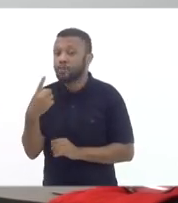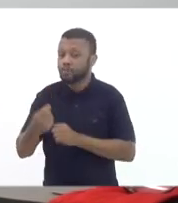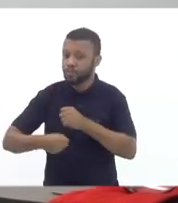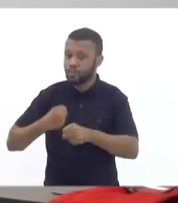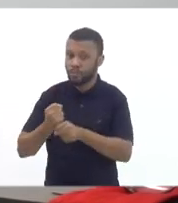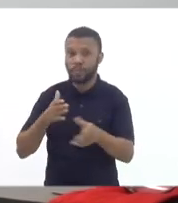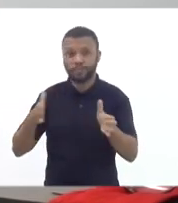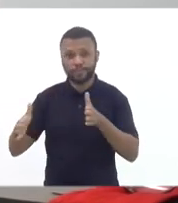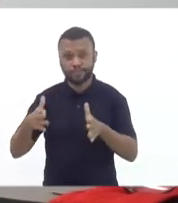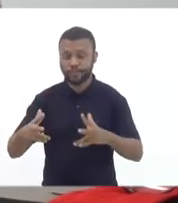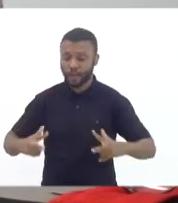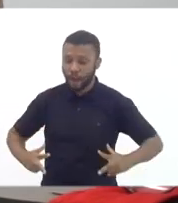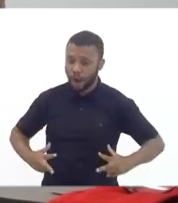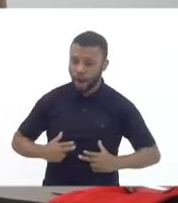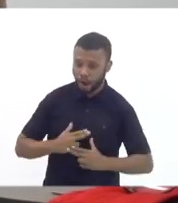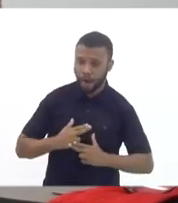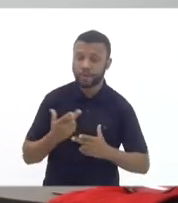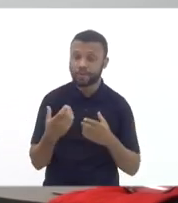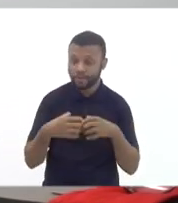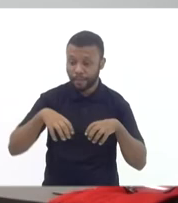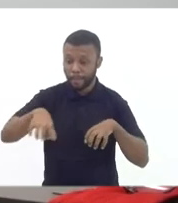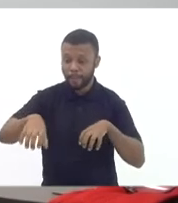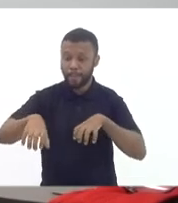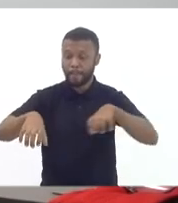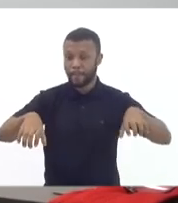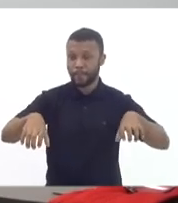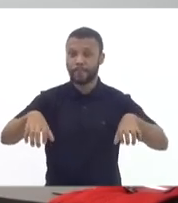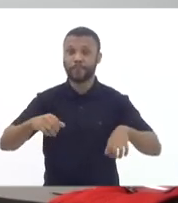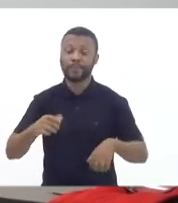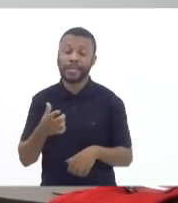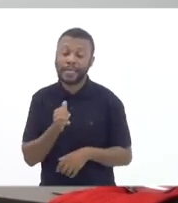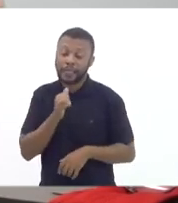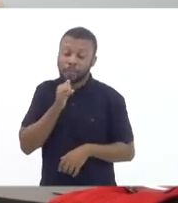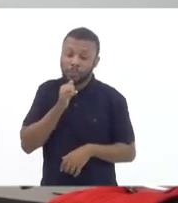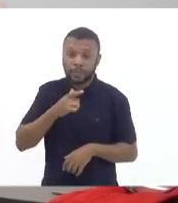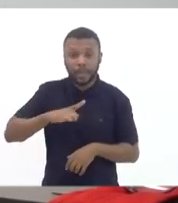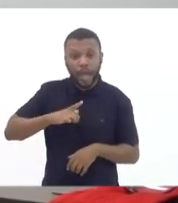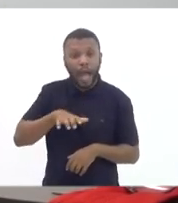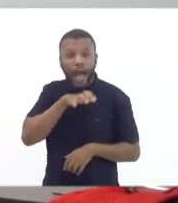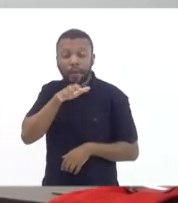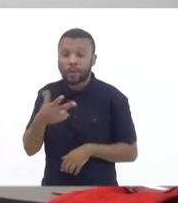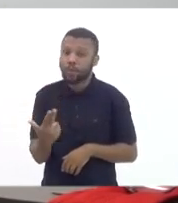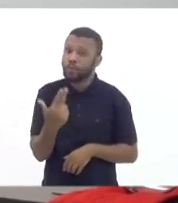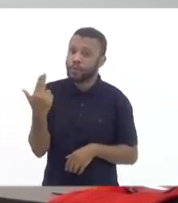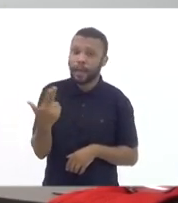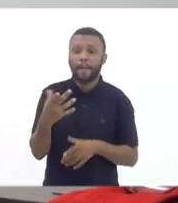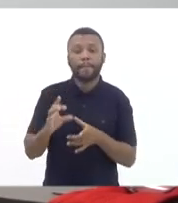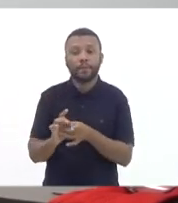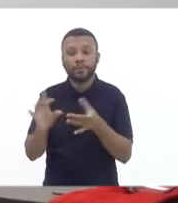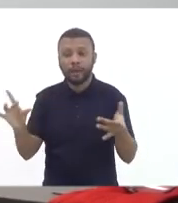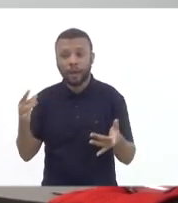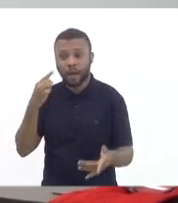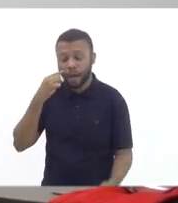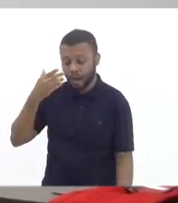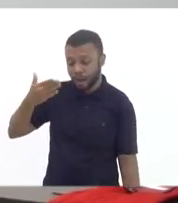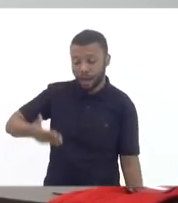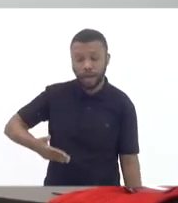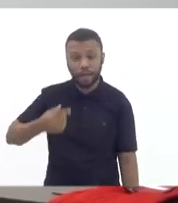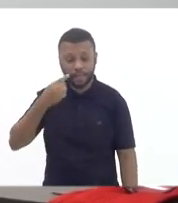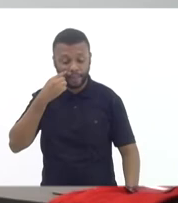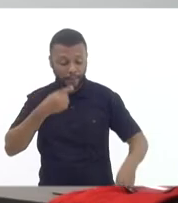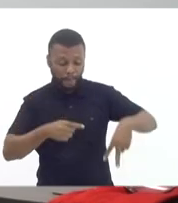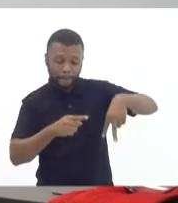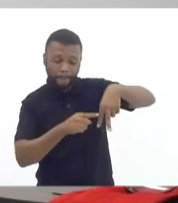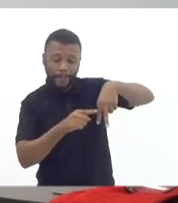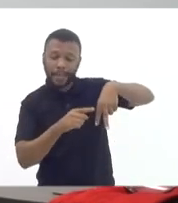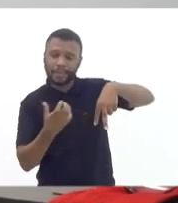Castro. Infelizmente, eu tenho animais que eu não posso devolver. esse gato que fez isso na minha perna,